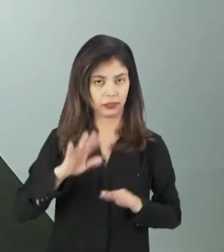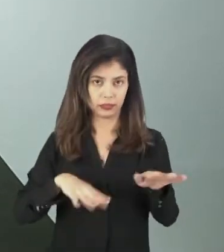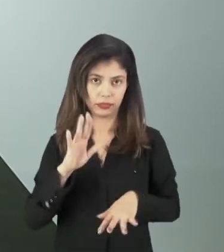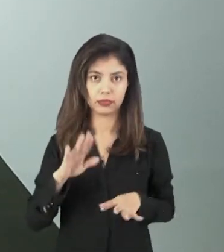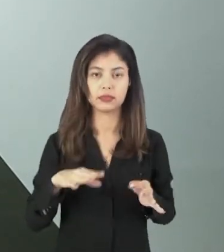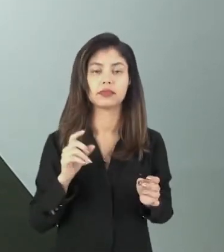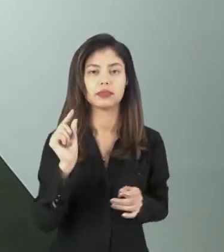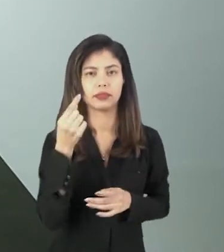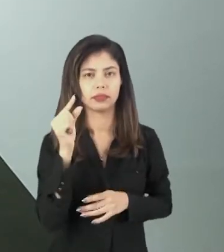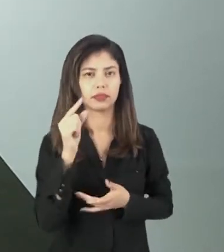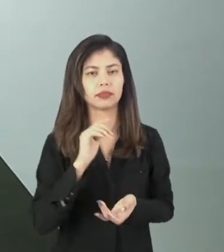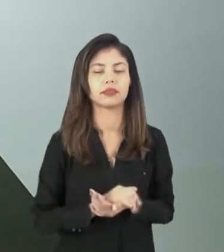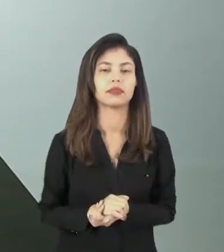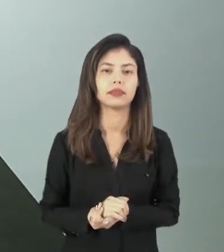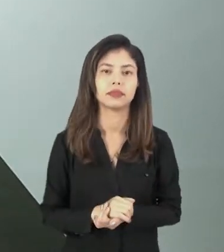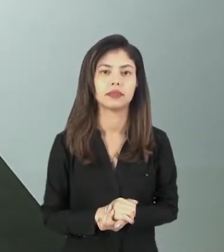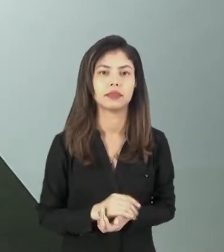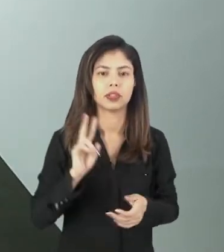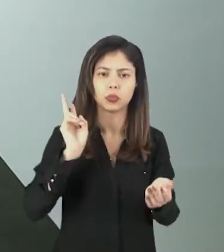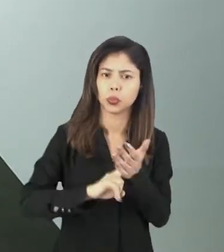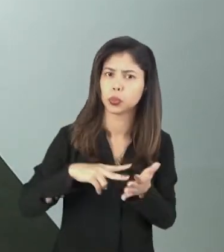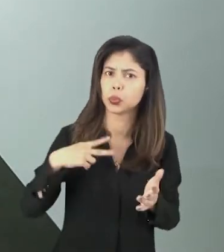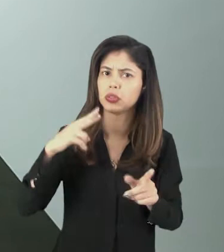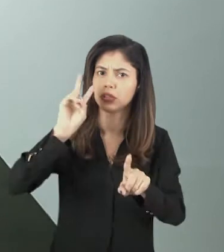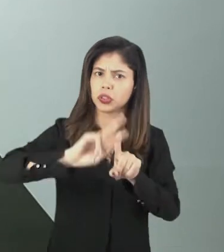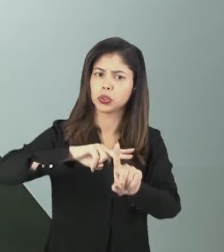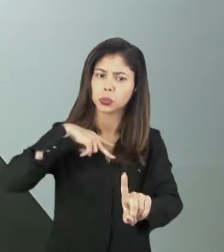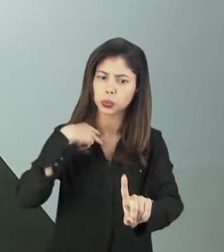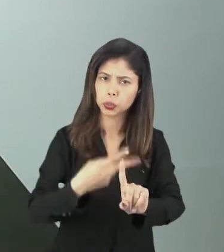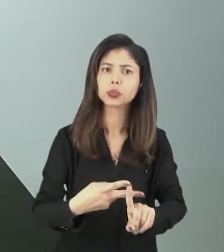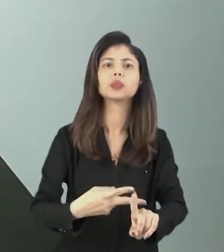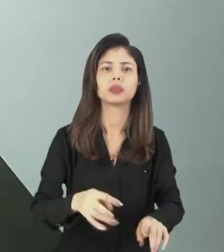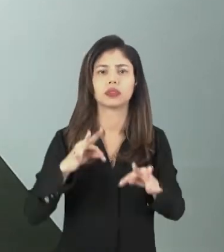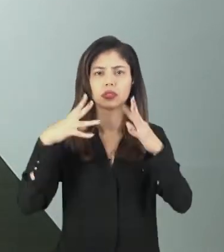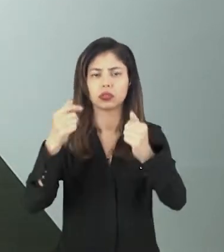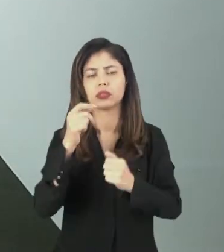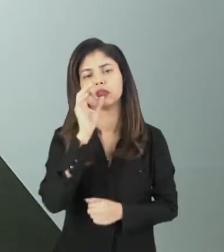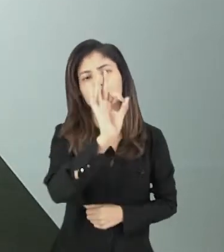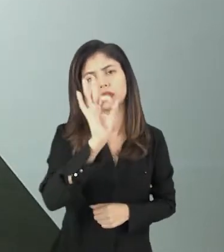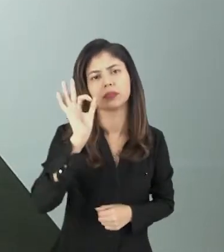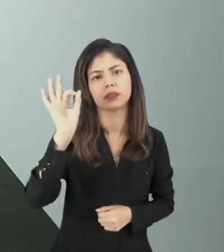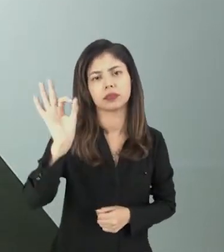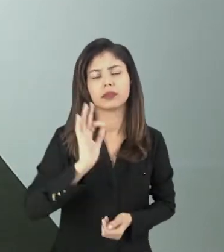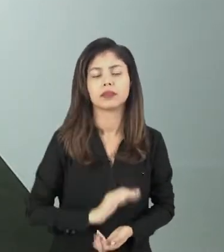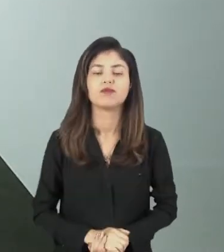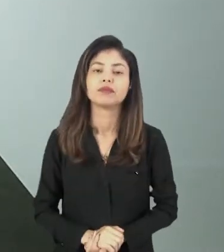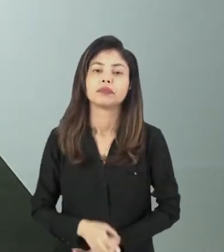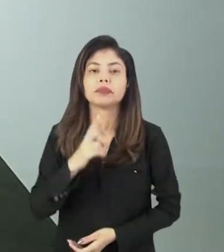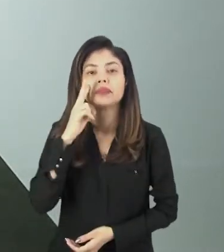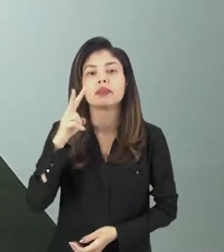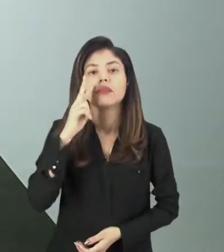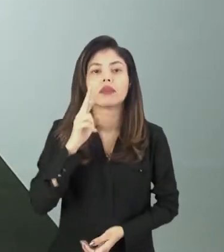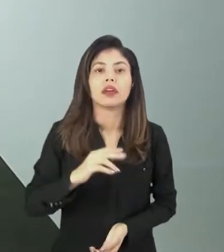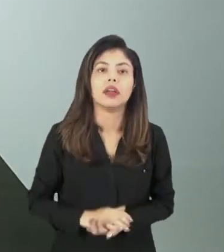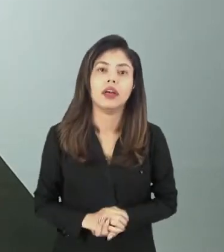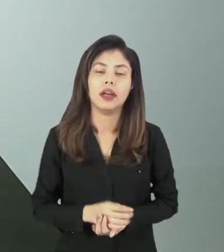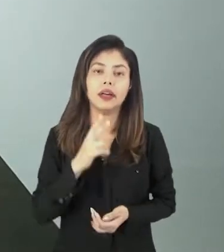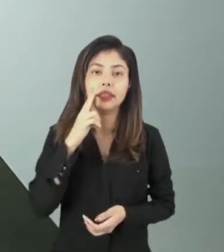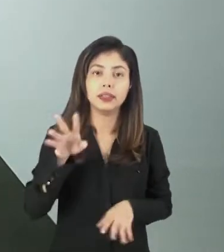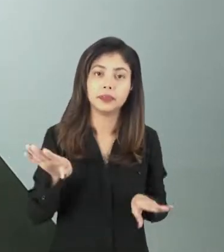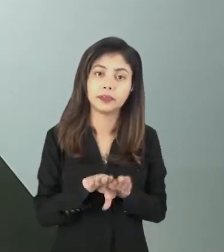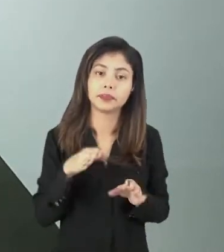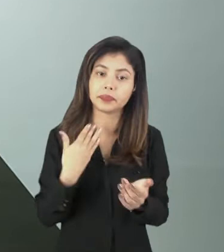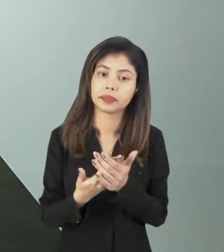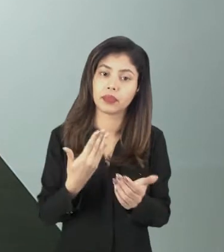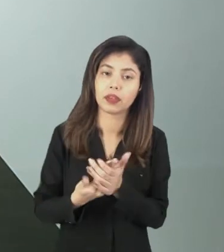as vezes a gente exagera um pouco a gente tá o dobro a gente subiu 100% tudo né então nós vimos sobre isso e nós